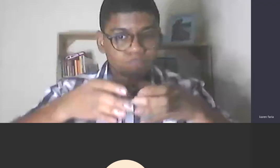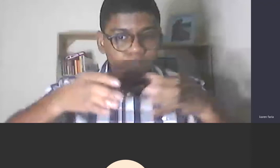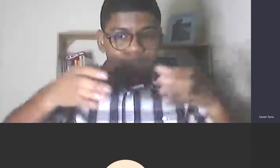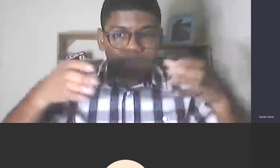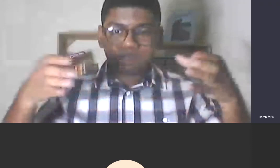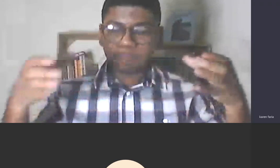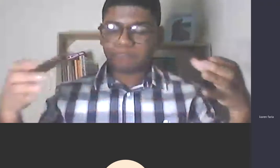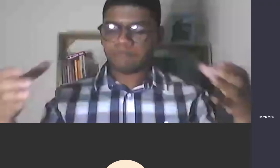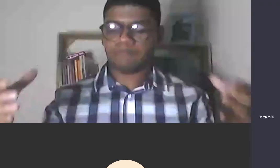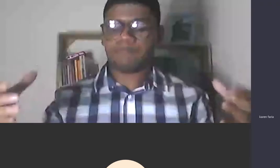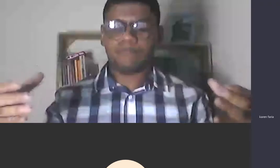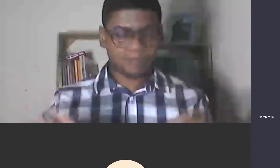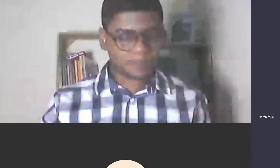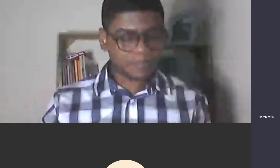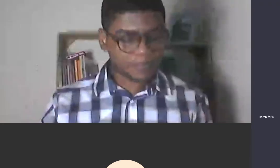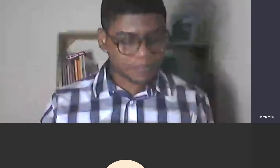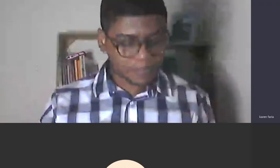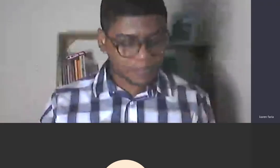Aumentar. Aumentar.